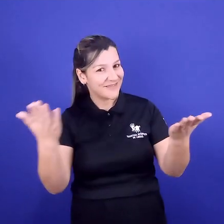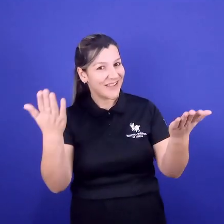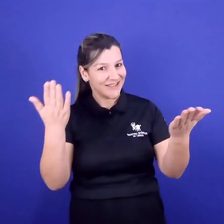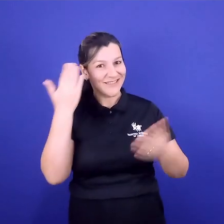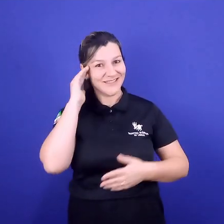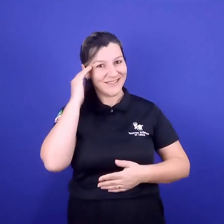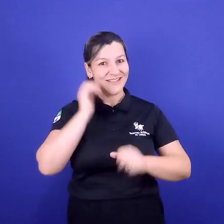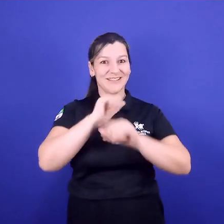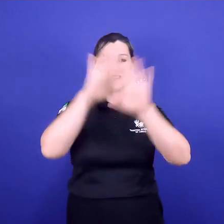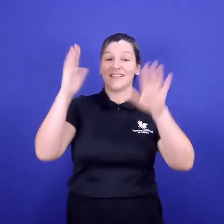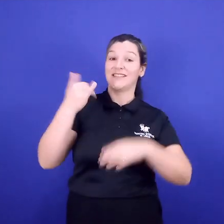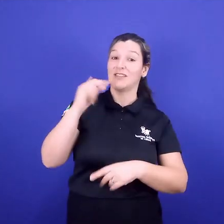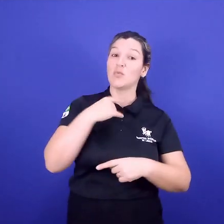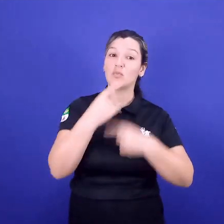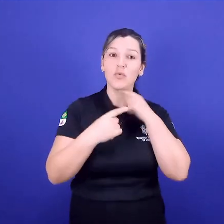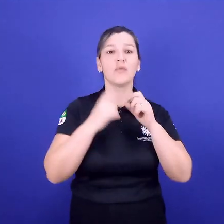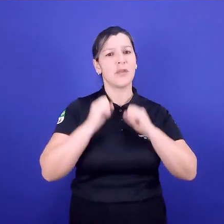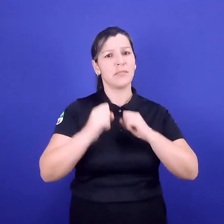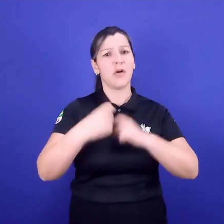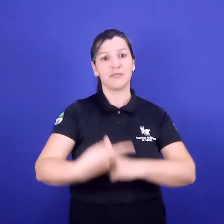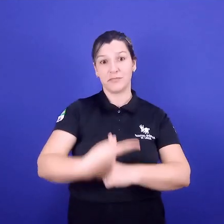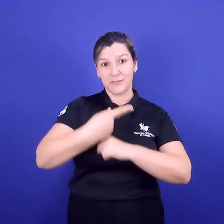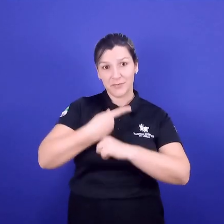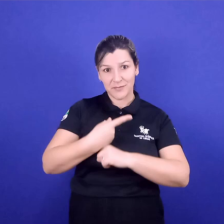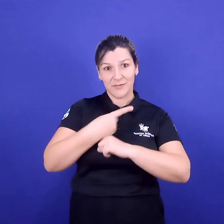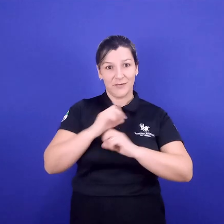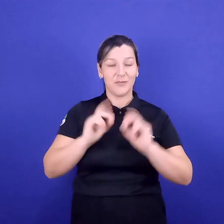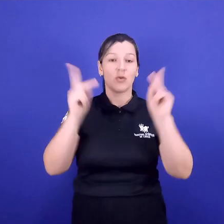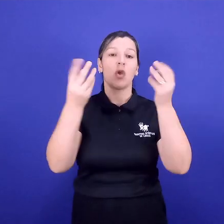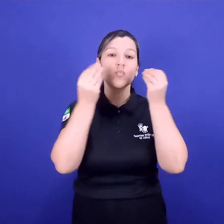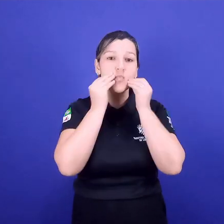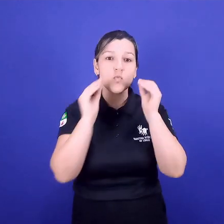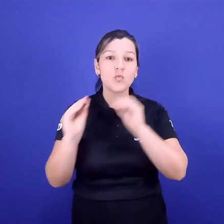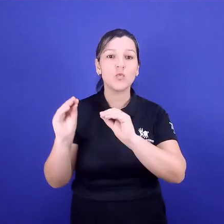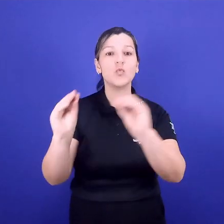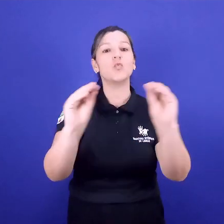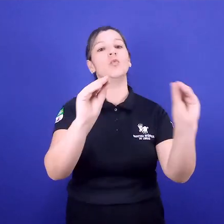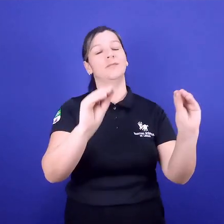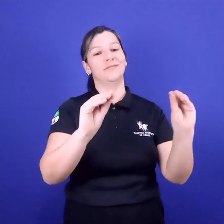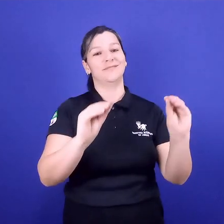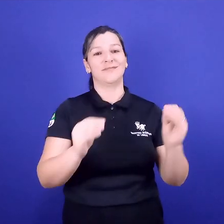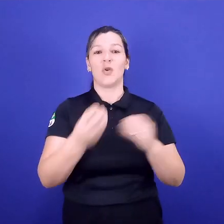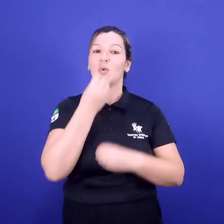que tenha sido clara, qualquer coisa, podem me chamar, estou à disposição.